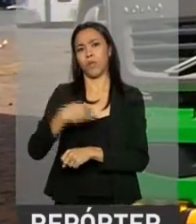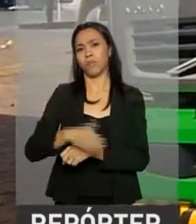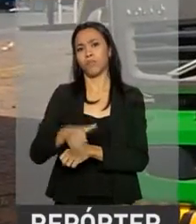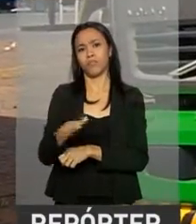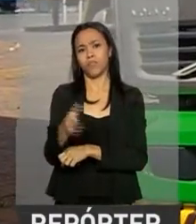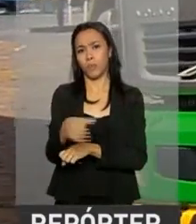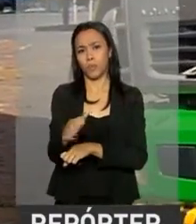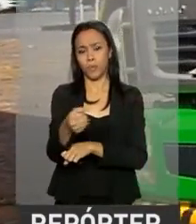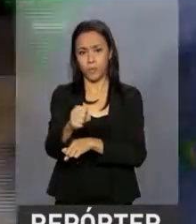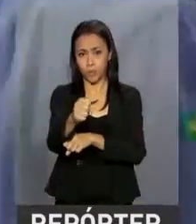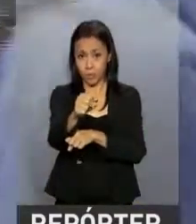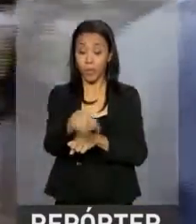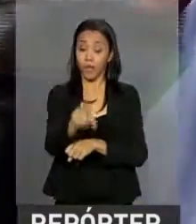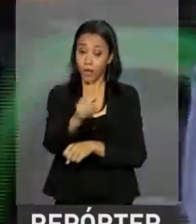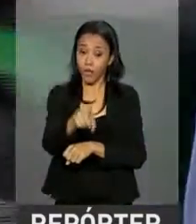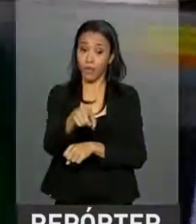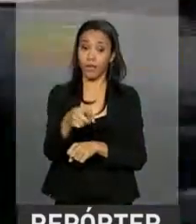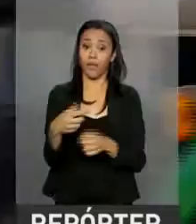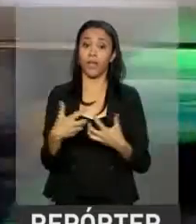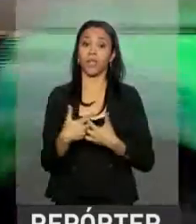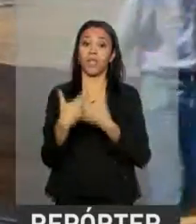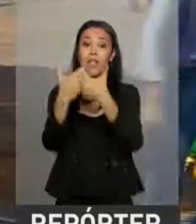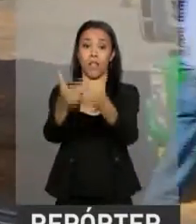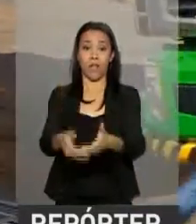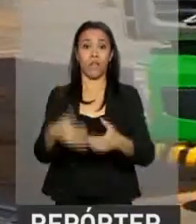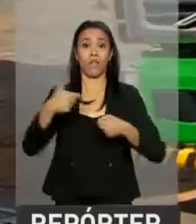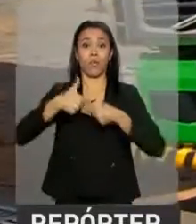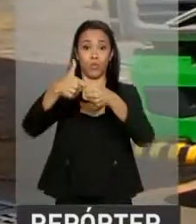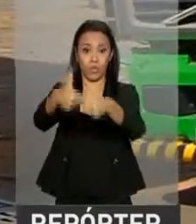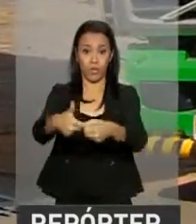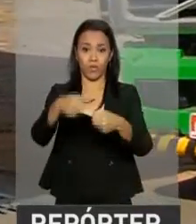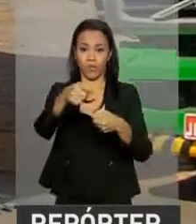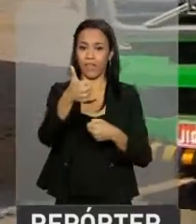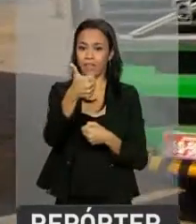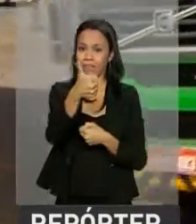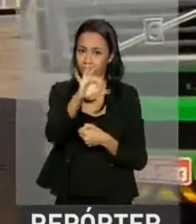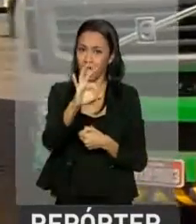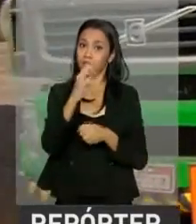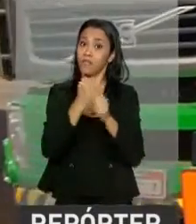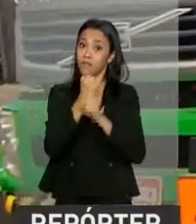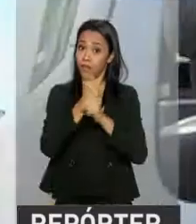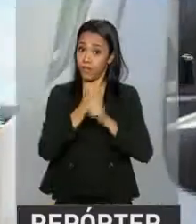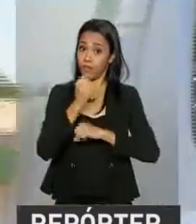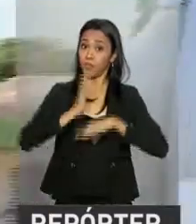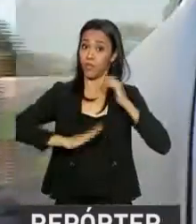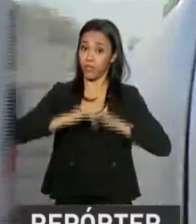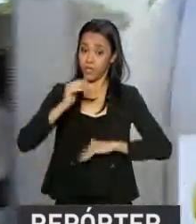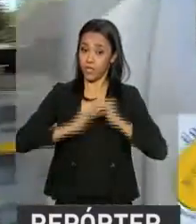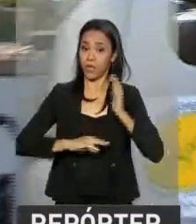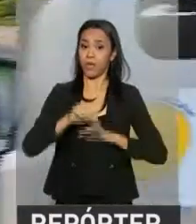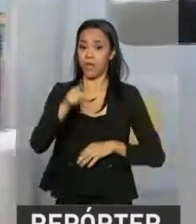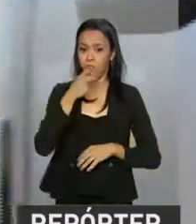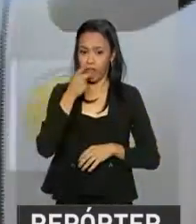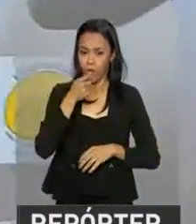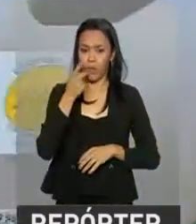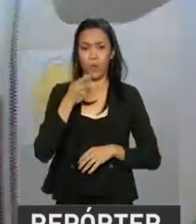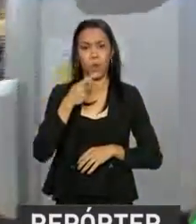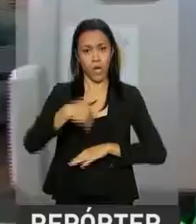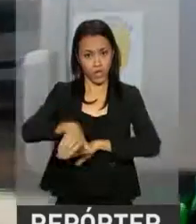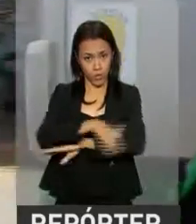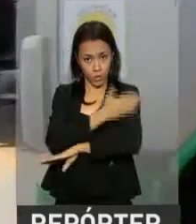transporte de combustíveis no distrito federal depois de 10 anos de profissão carlos garante as estradas brasileiras